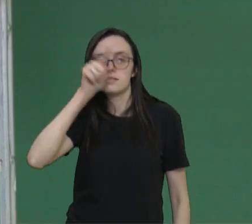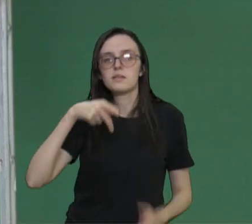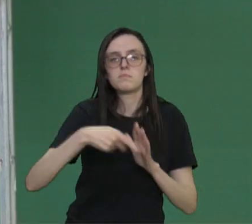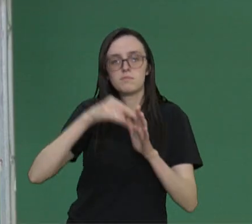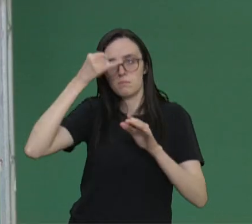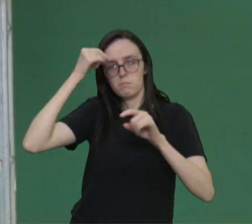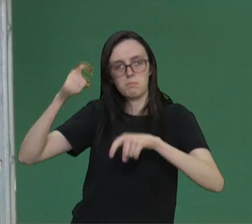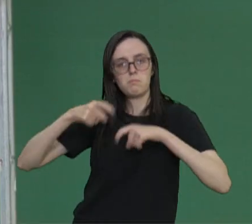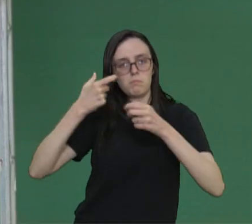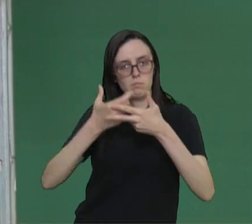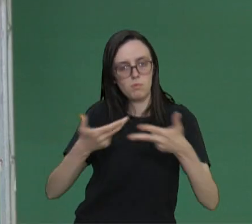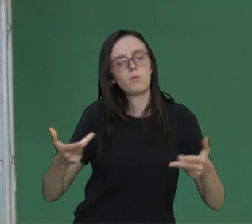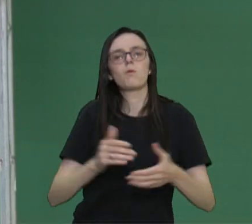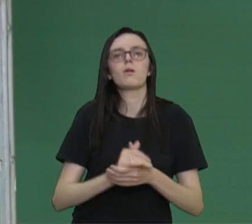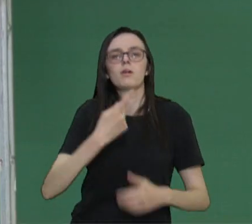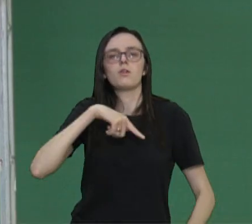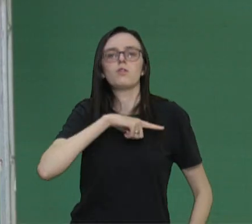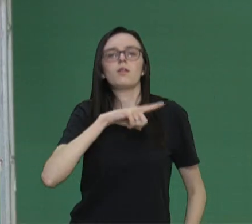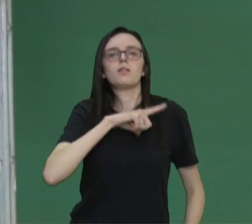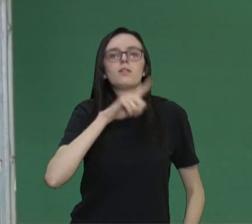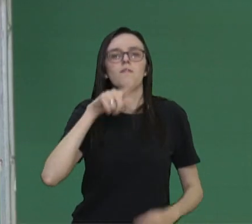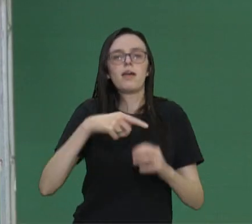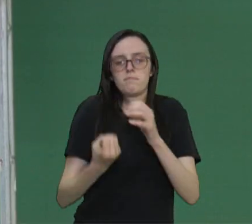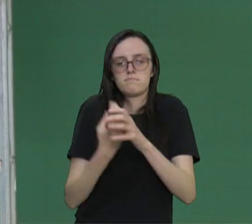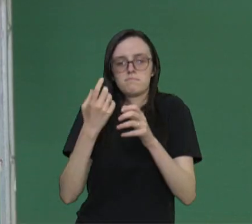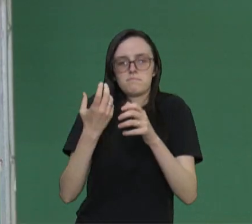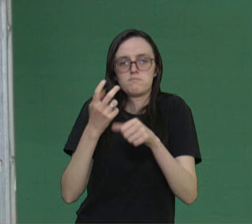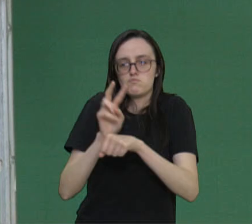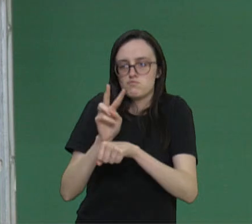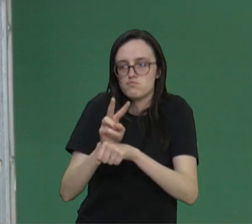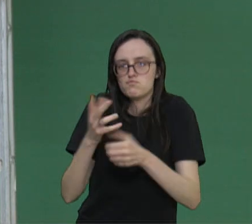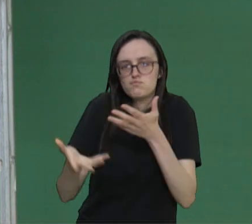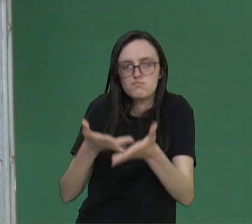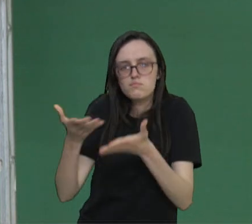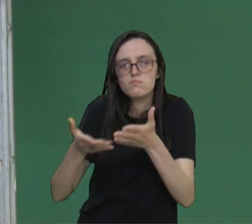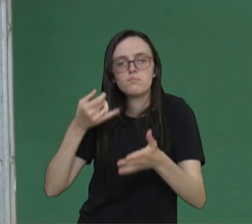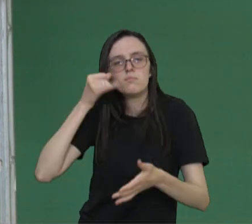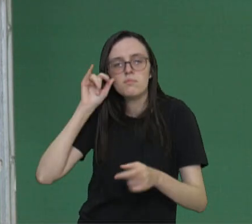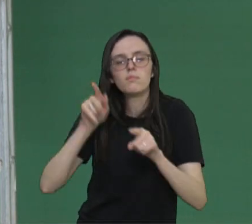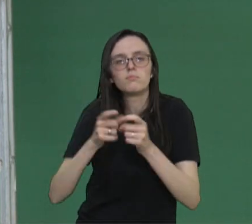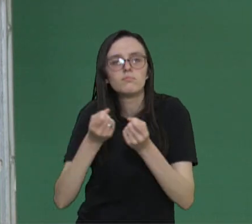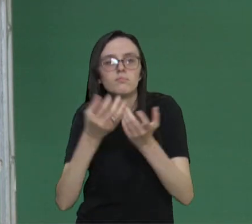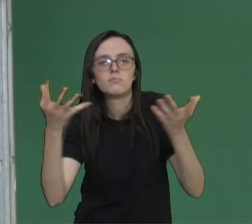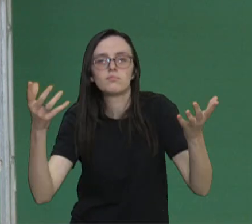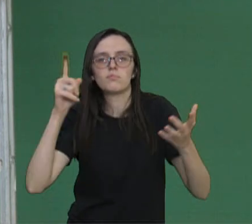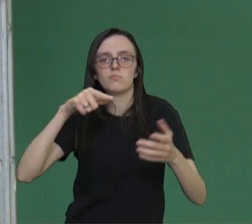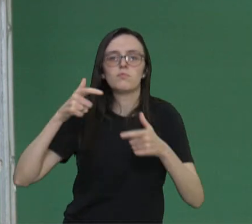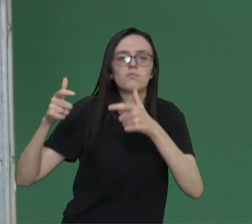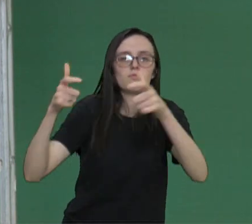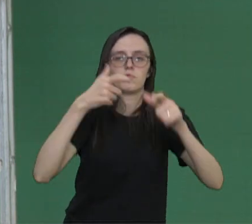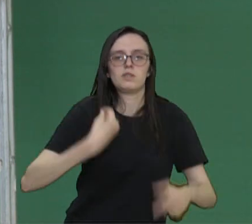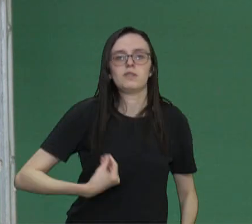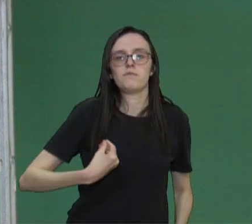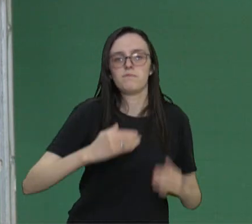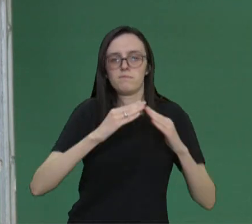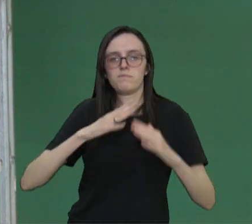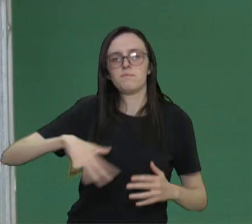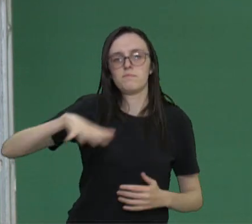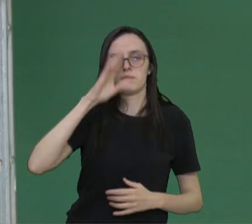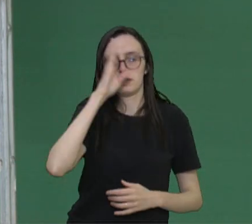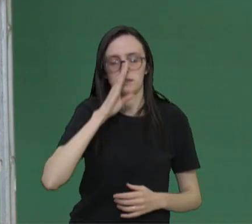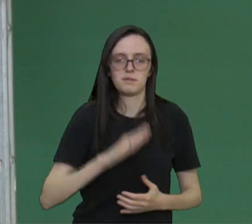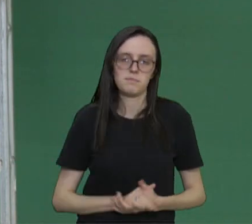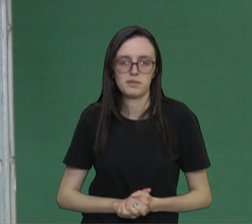pecuária, né? E aí nós tivemos a produção da pecuária para abastecimento desses núcleos de povoação que existiam no